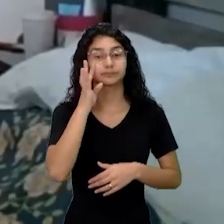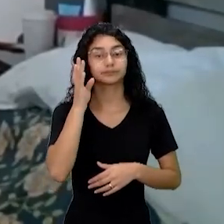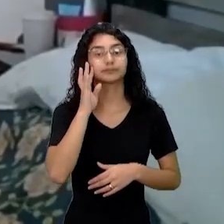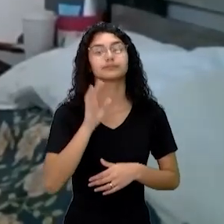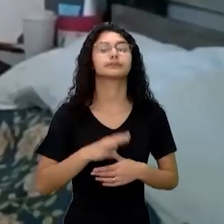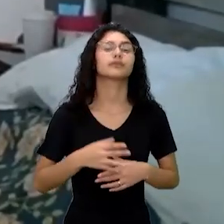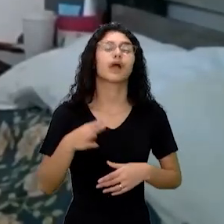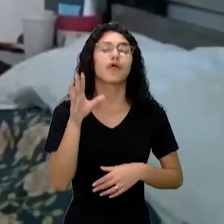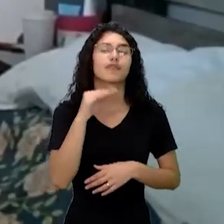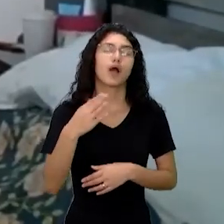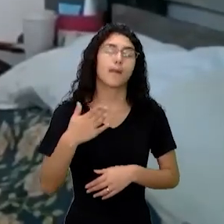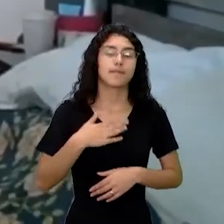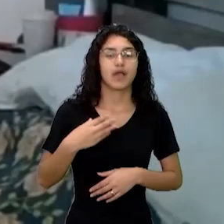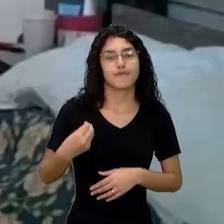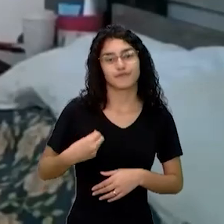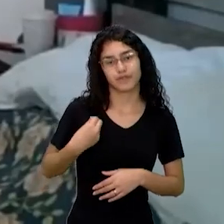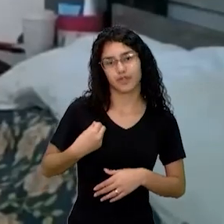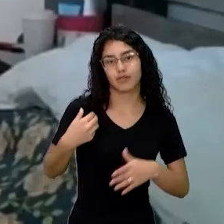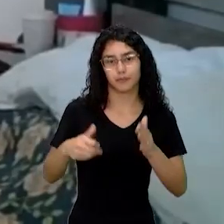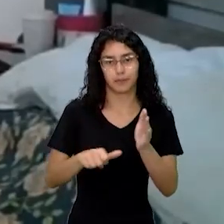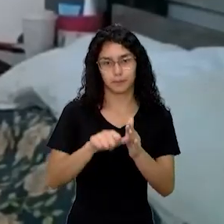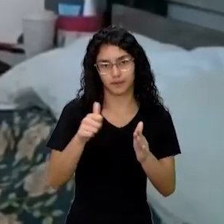falar um pouco da minha vida, né, primeiro,